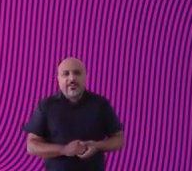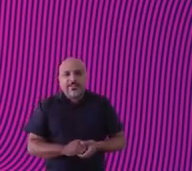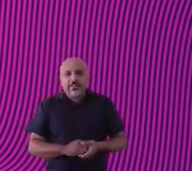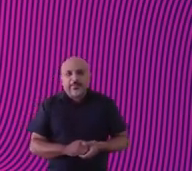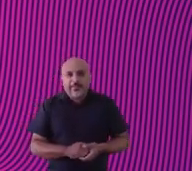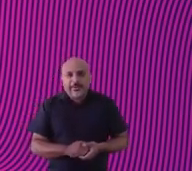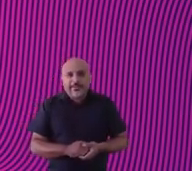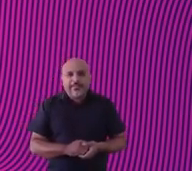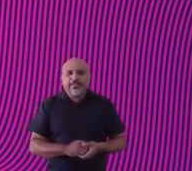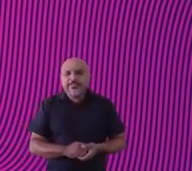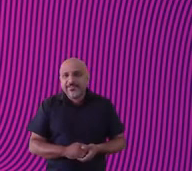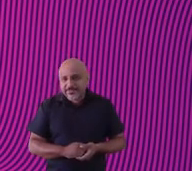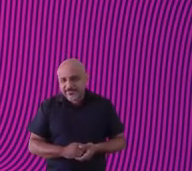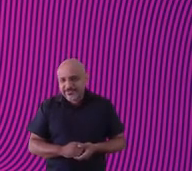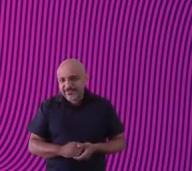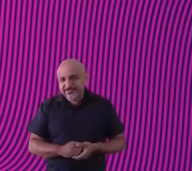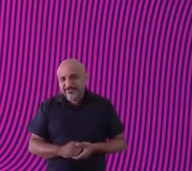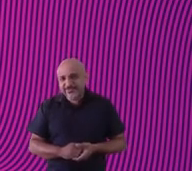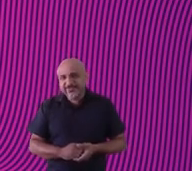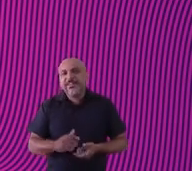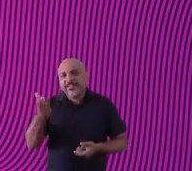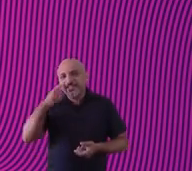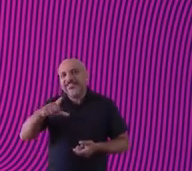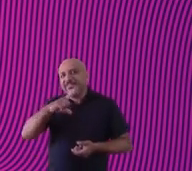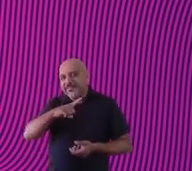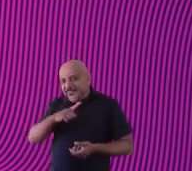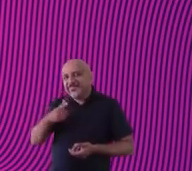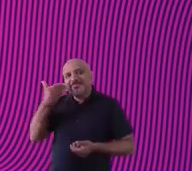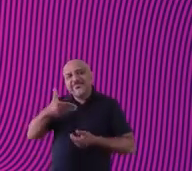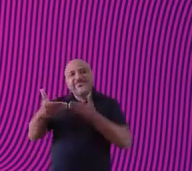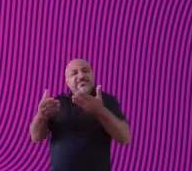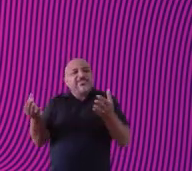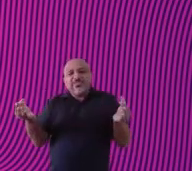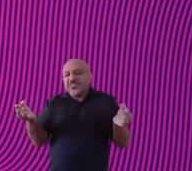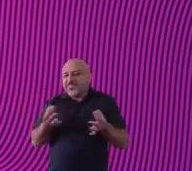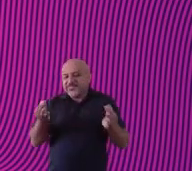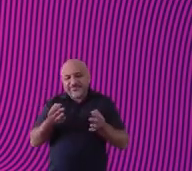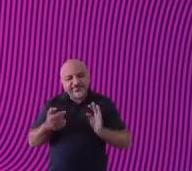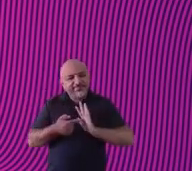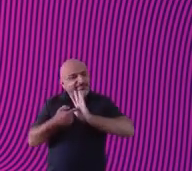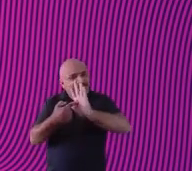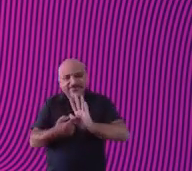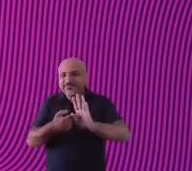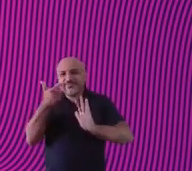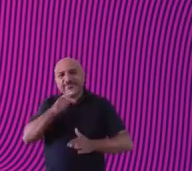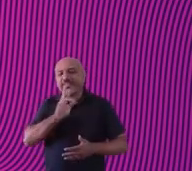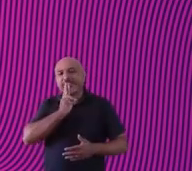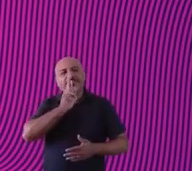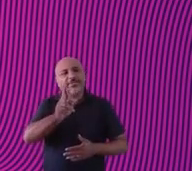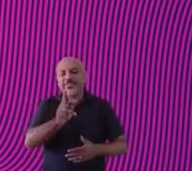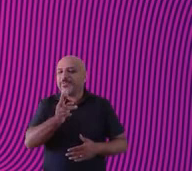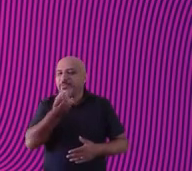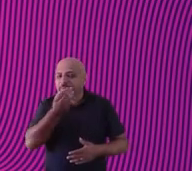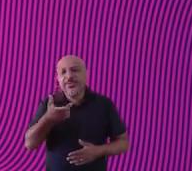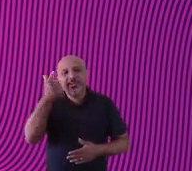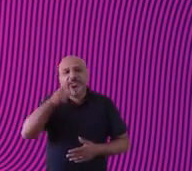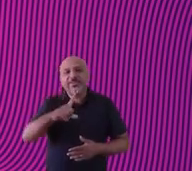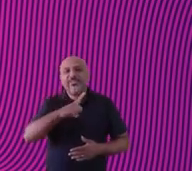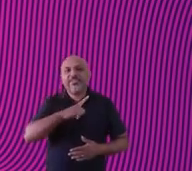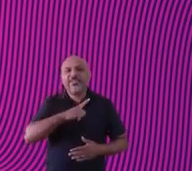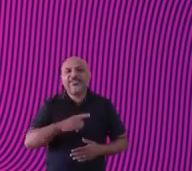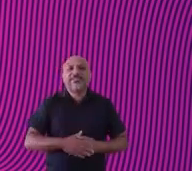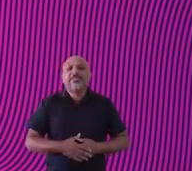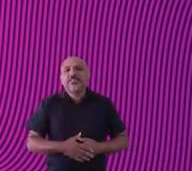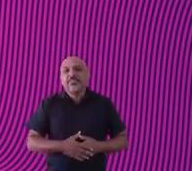as taxas Fashion para após seis ciclos são excelentes a profundidade resposta muito boa você consegue levar a